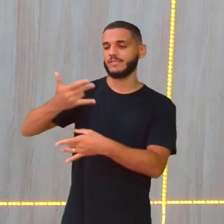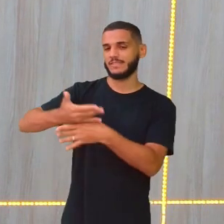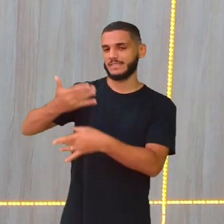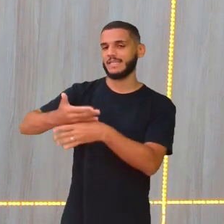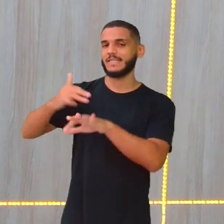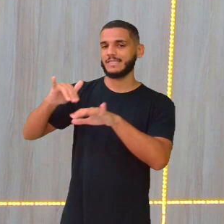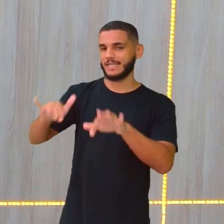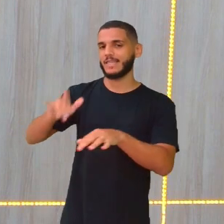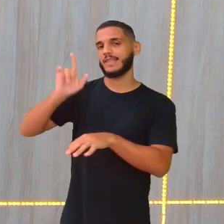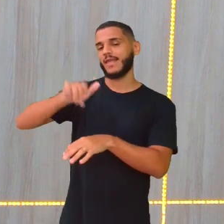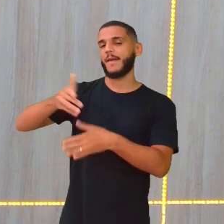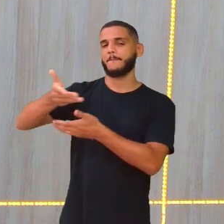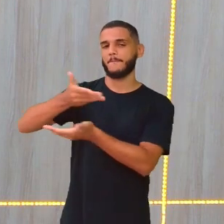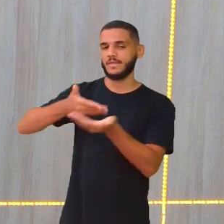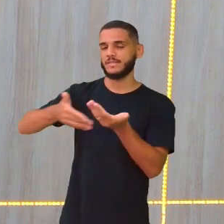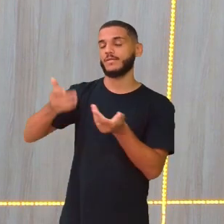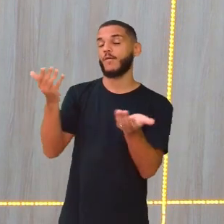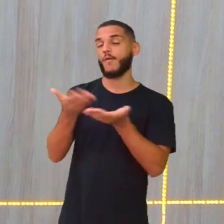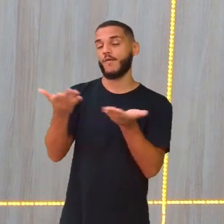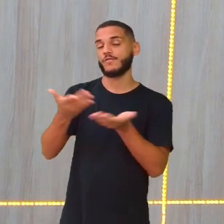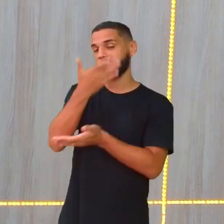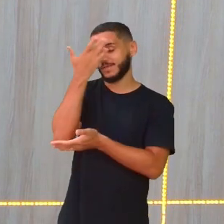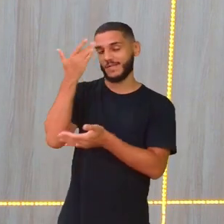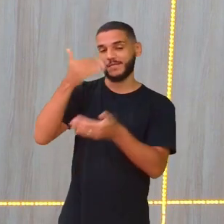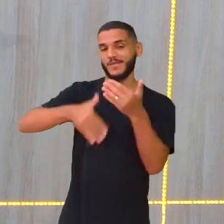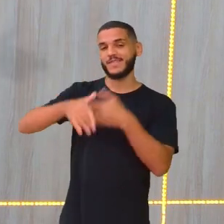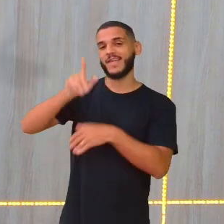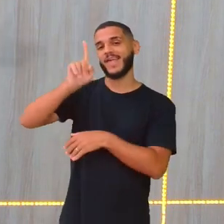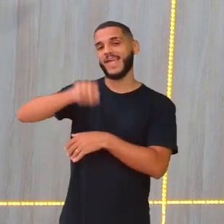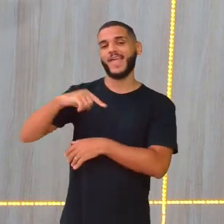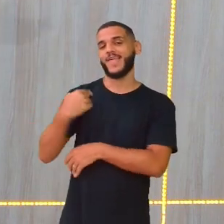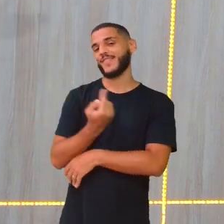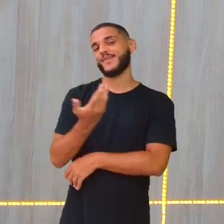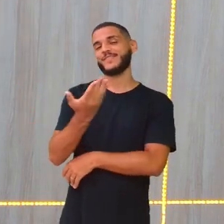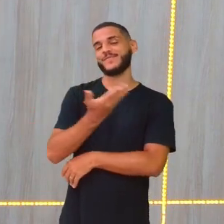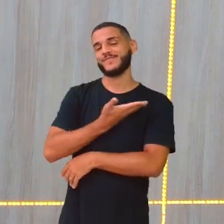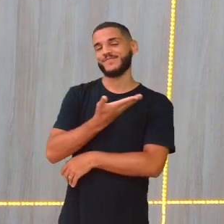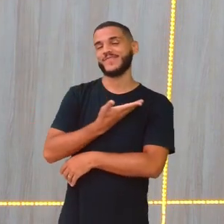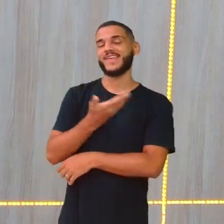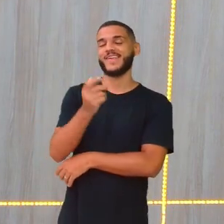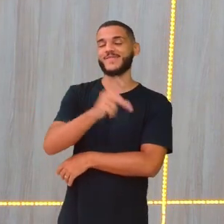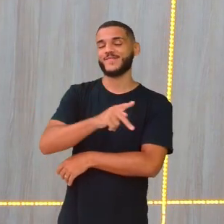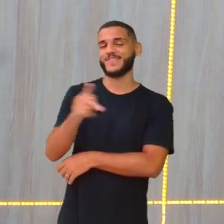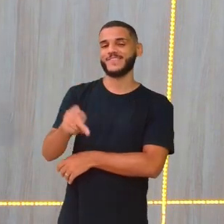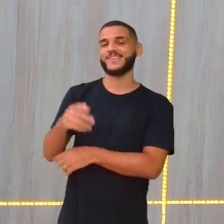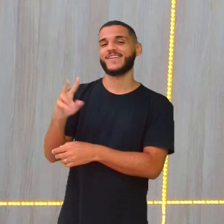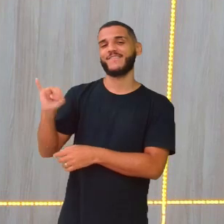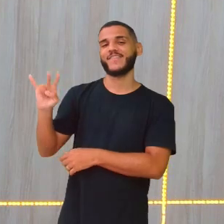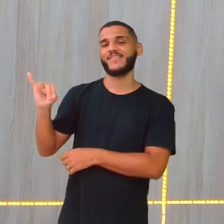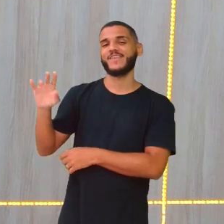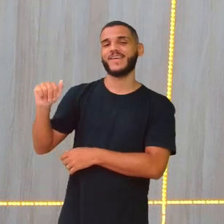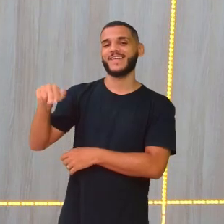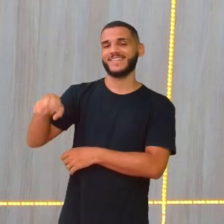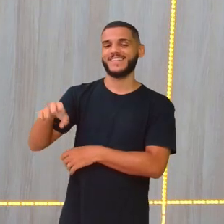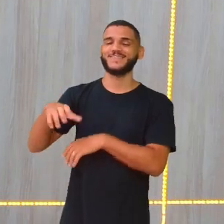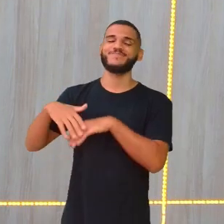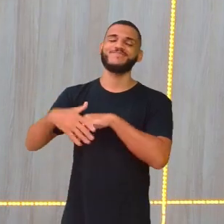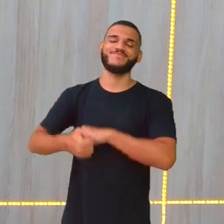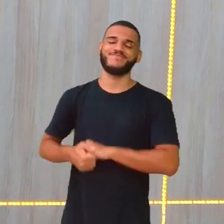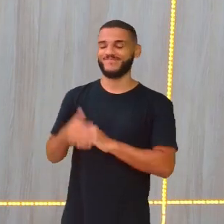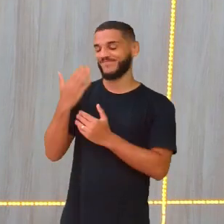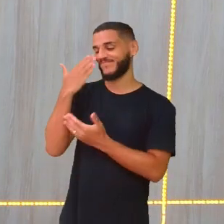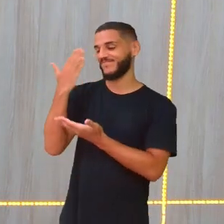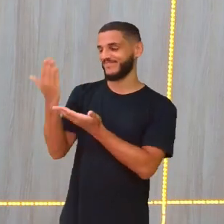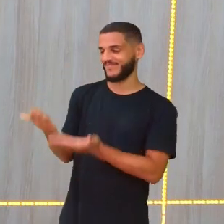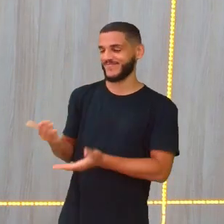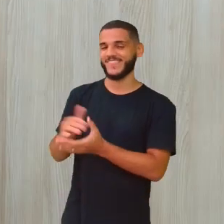como eu já disse, quem faz nosso chat é nossa queridíssima, brilhante professora de língua portuguesa, Viviane